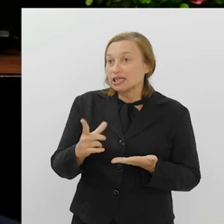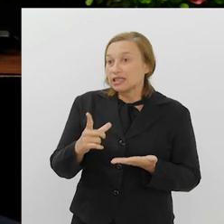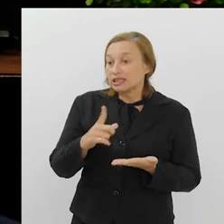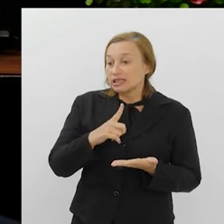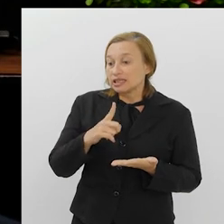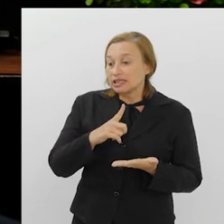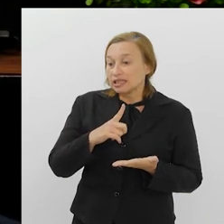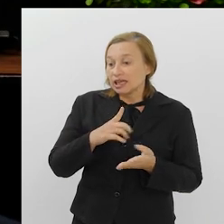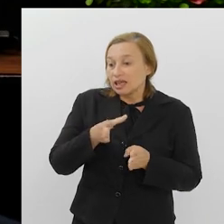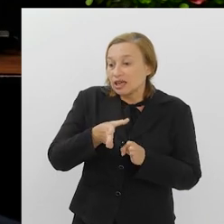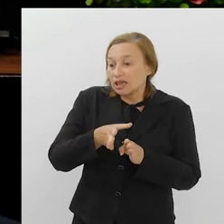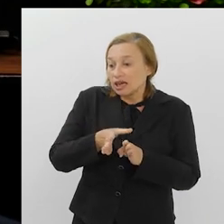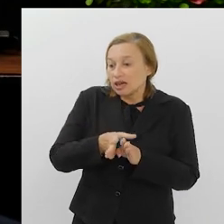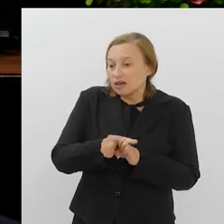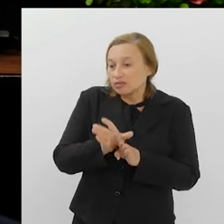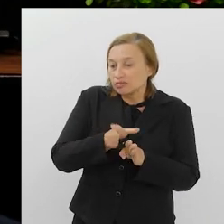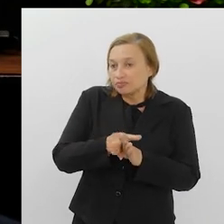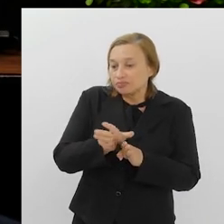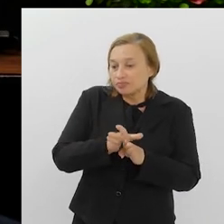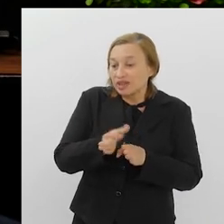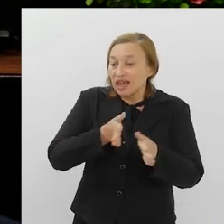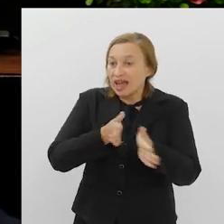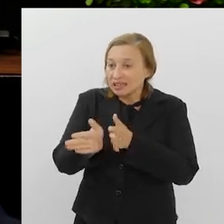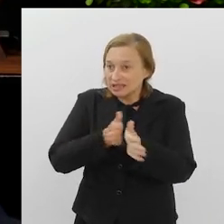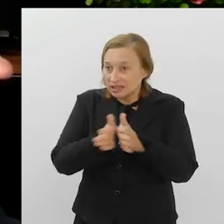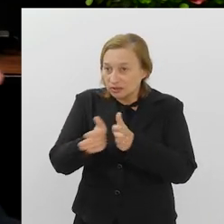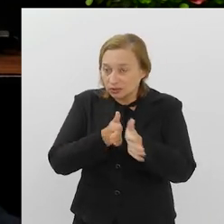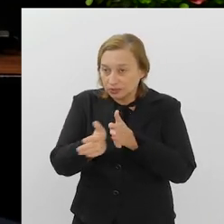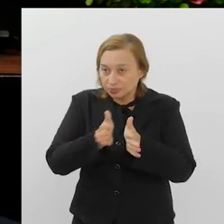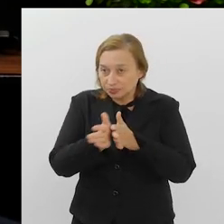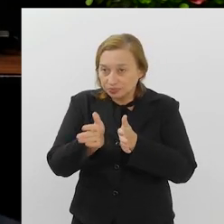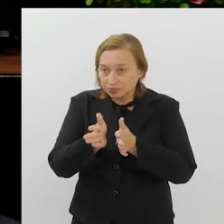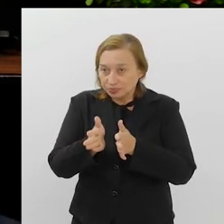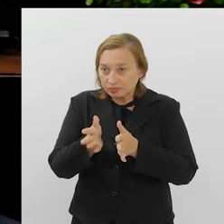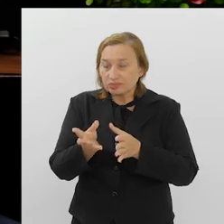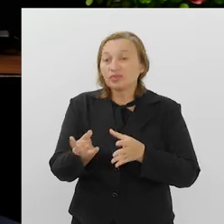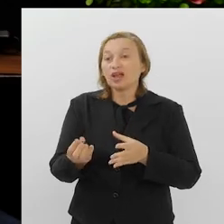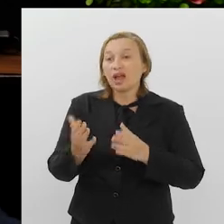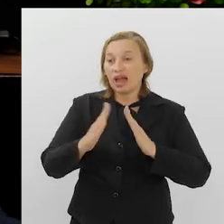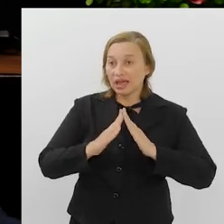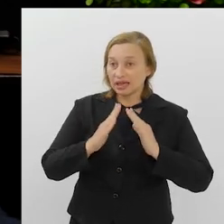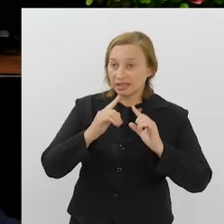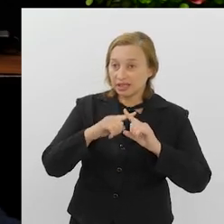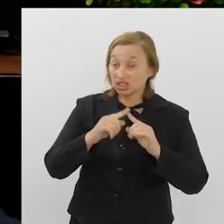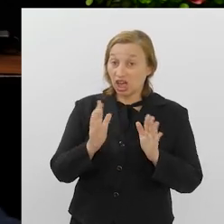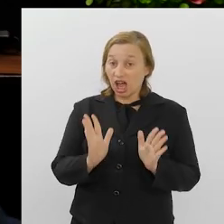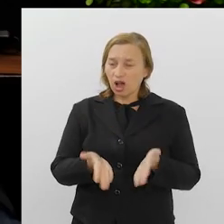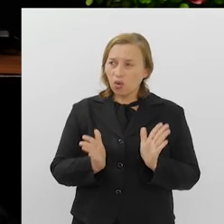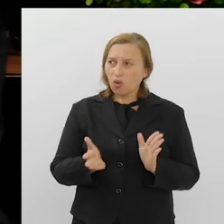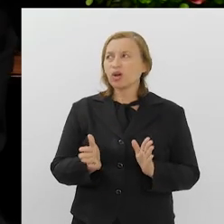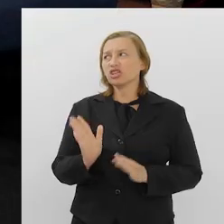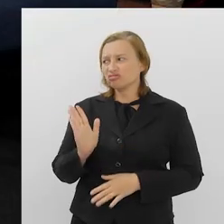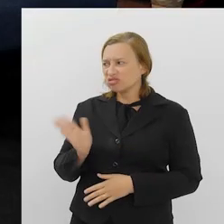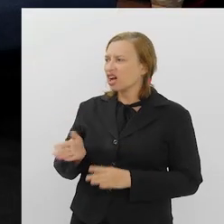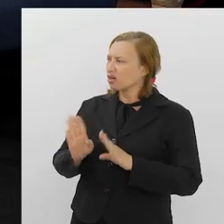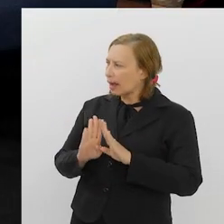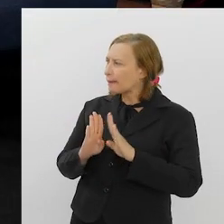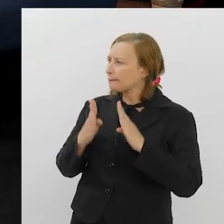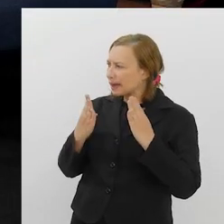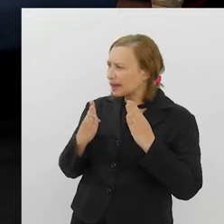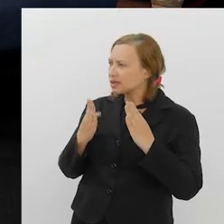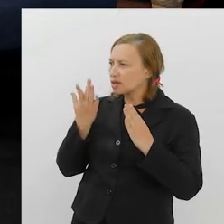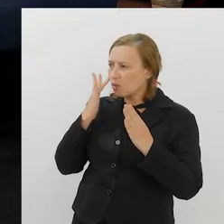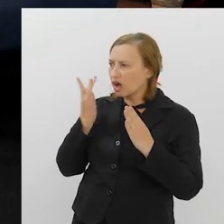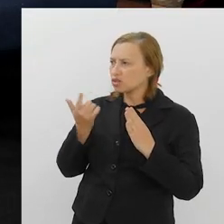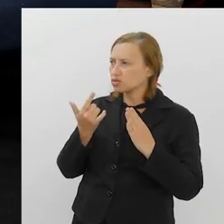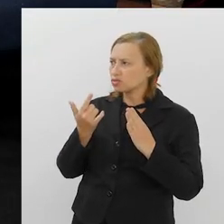nós chamamos recomendação Ah é que tem acesso a ele eh é o agora eles devem estar abertos